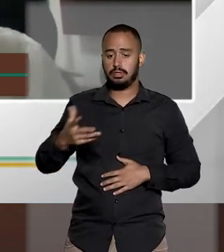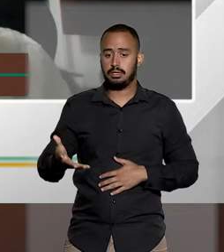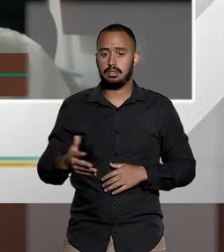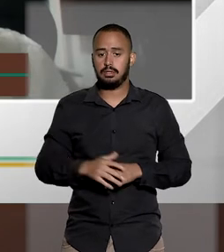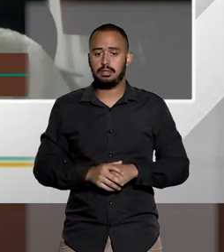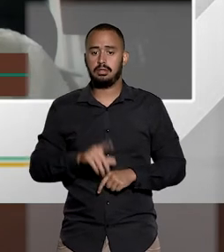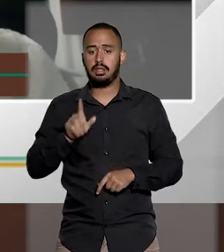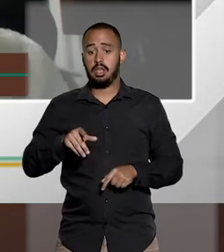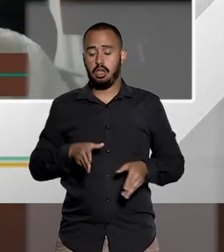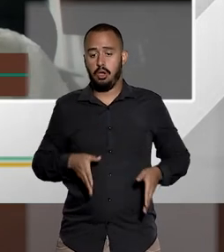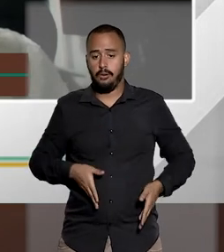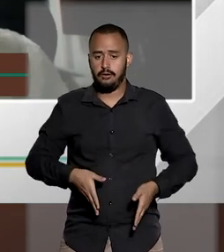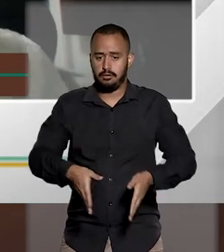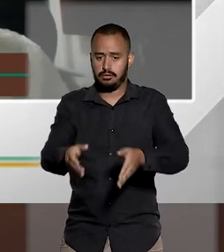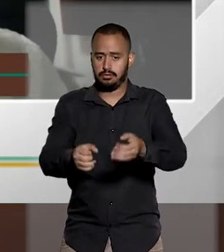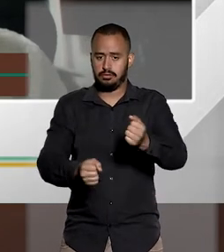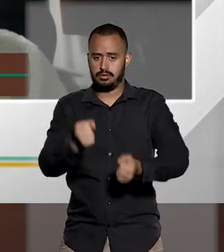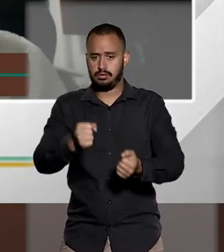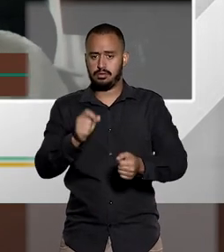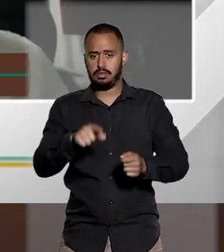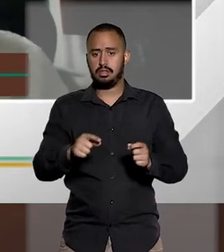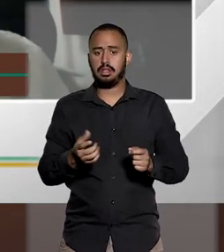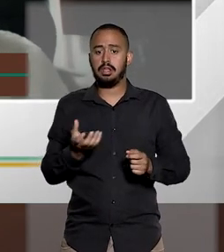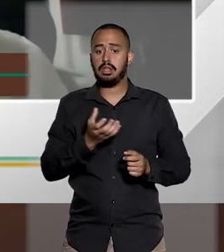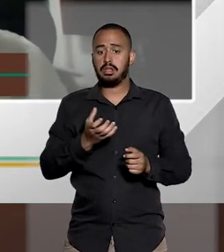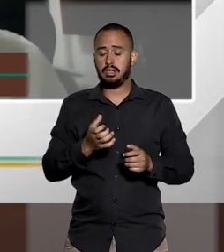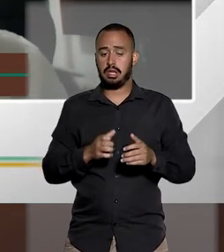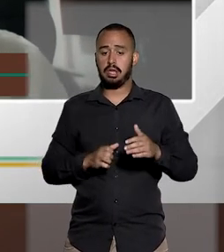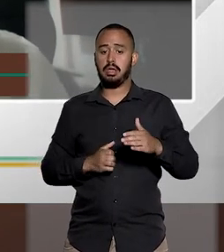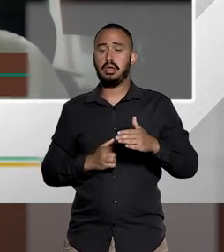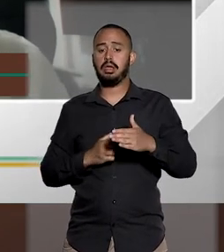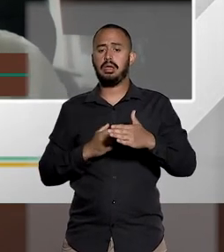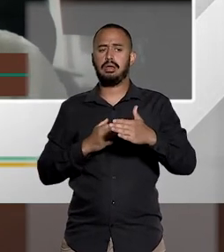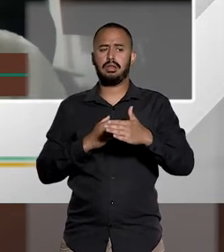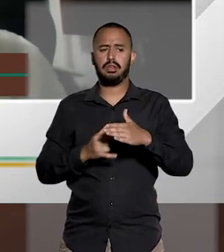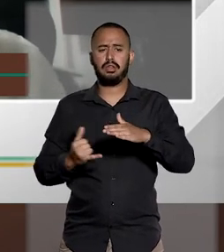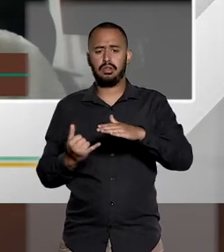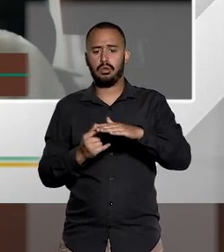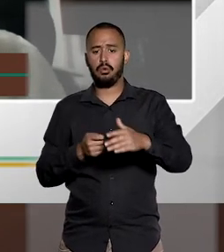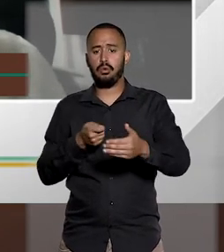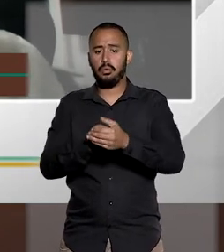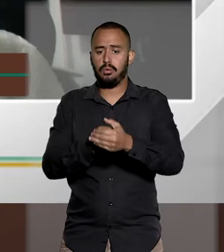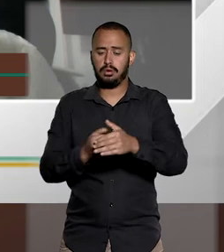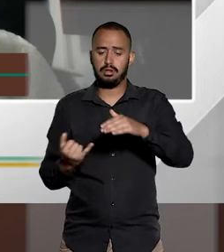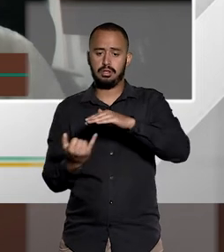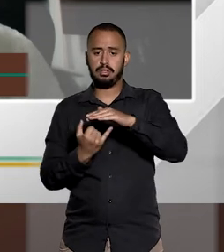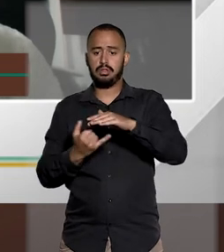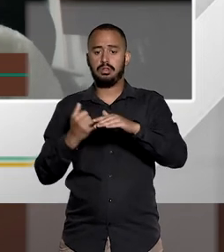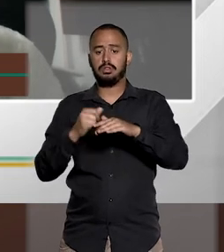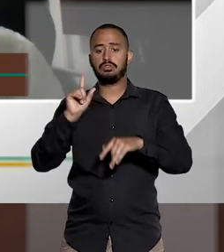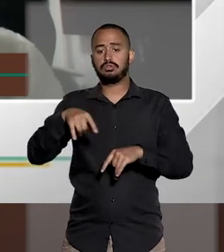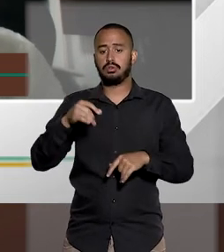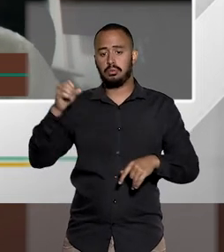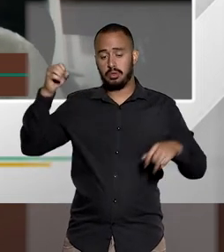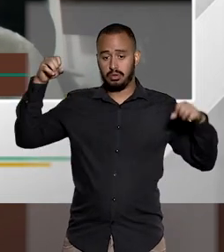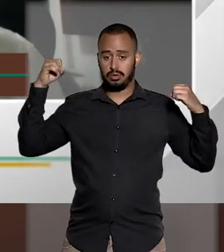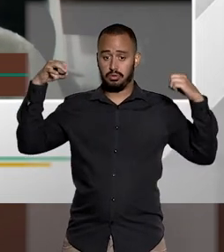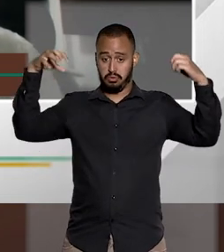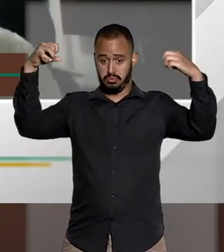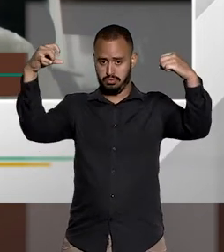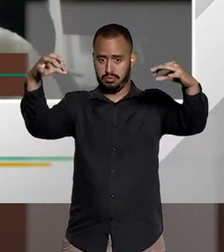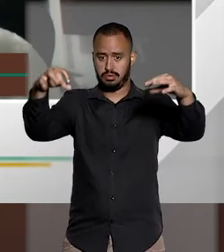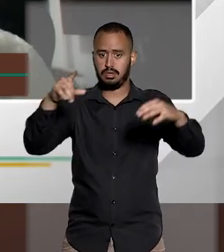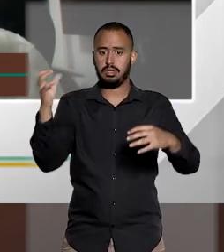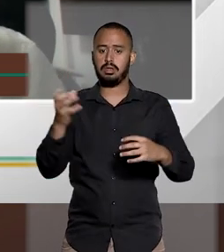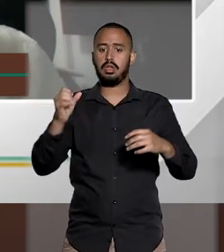de rodovia, ela quer cobrar das concessionárias de energia elétrica pela instalação dos equipamentos, dos